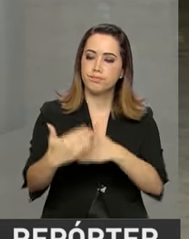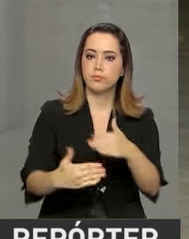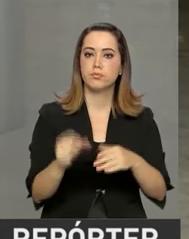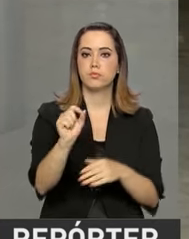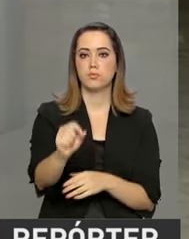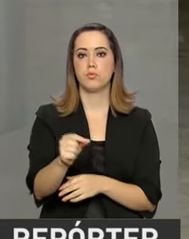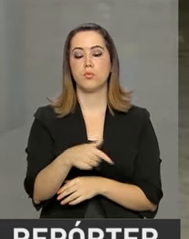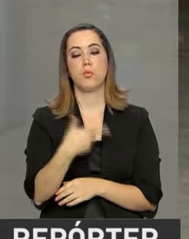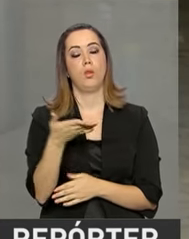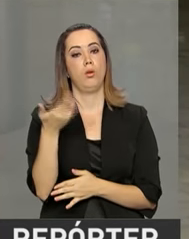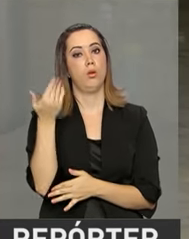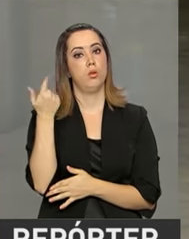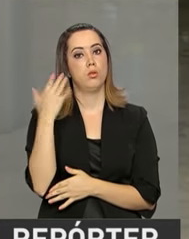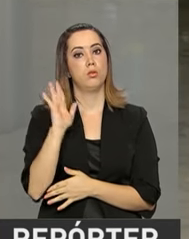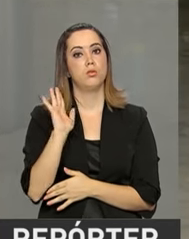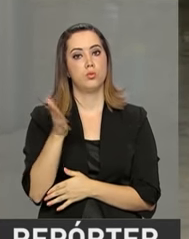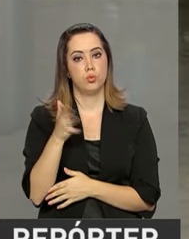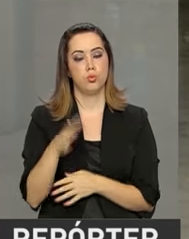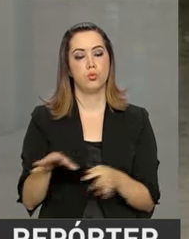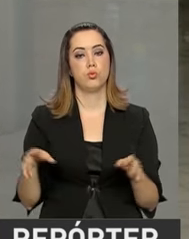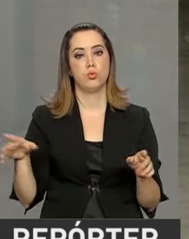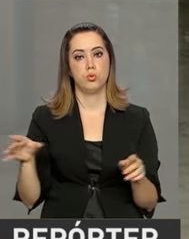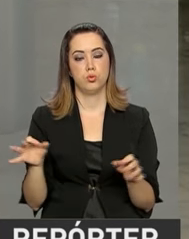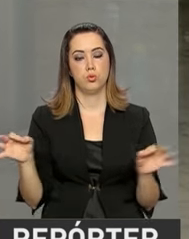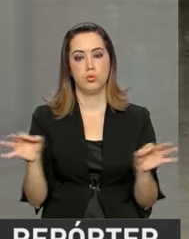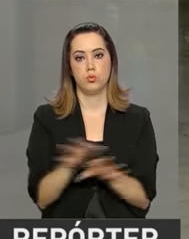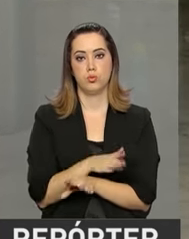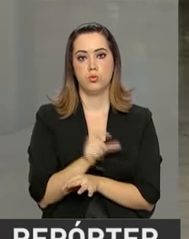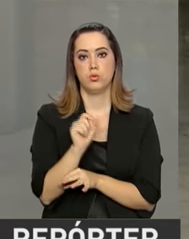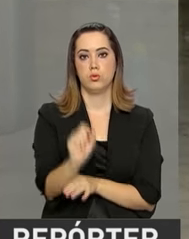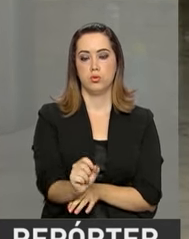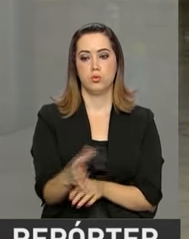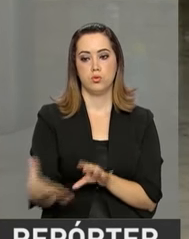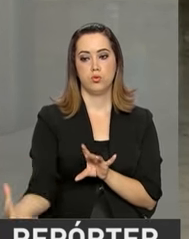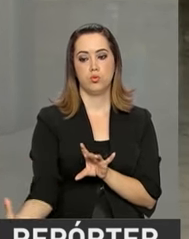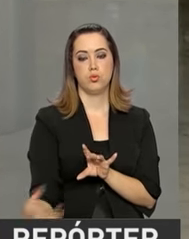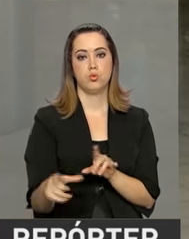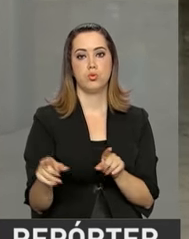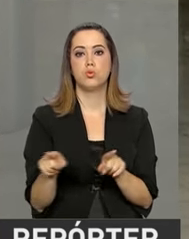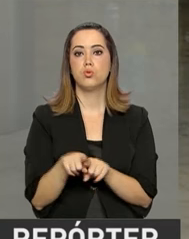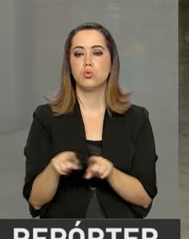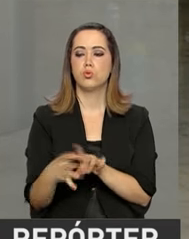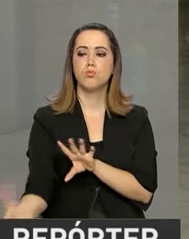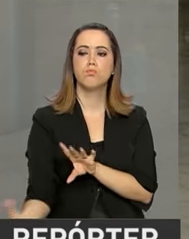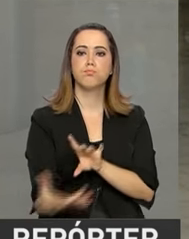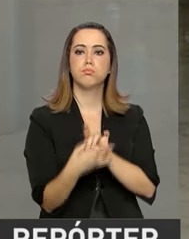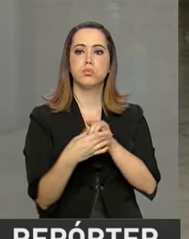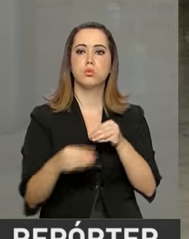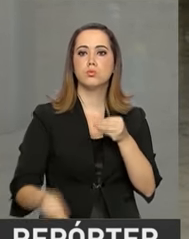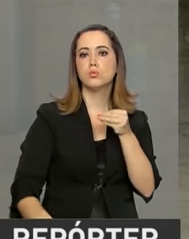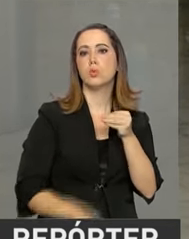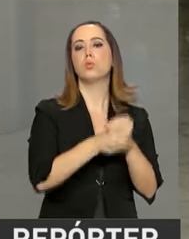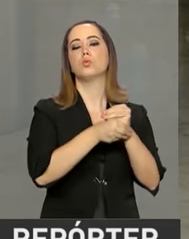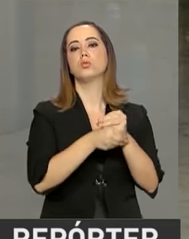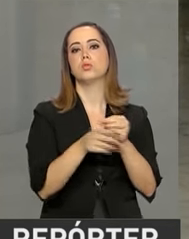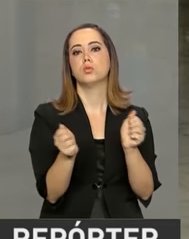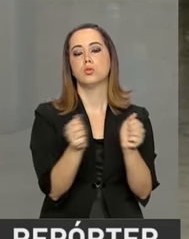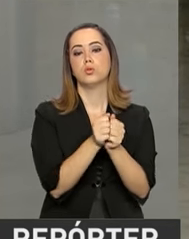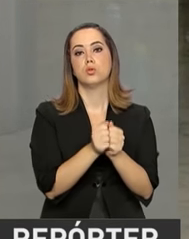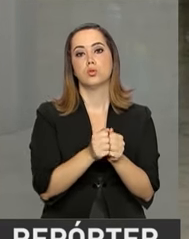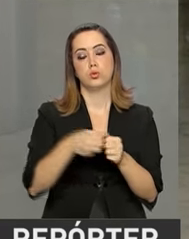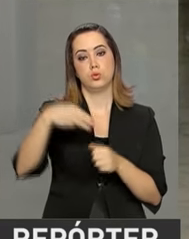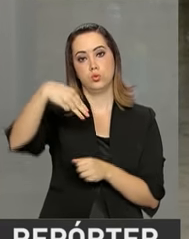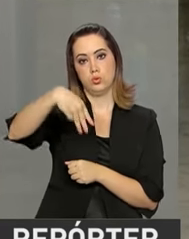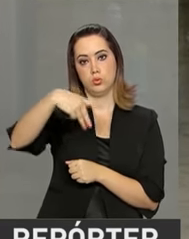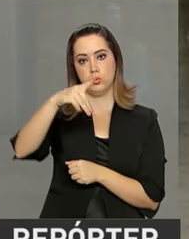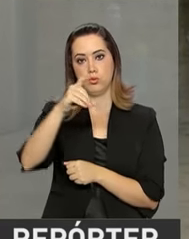em 12 de maio, o Ministério do Desenvolvimento Agrário foi fundido ao Ministério do Desenvolvimento Social e Combate à Fome.